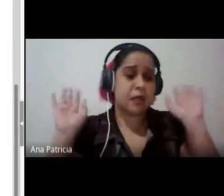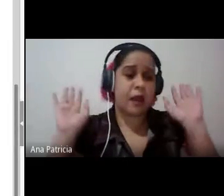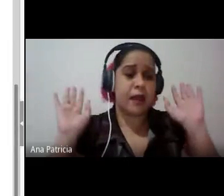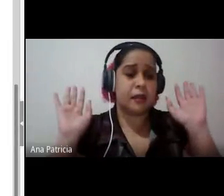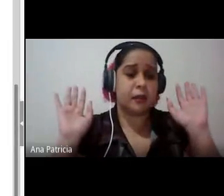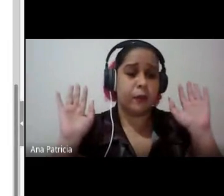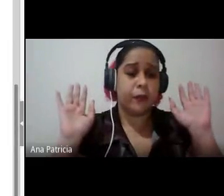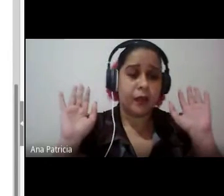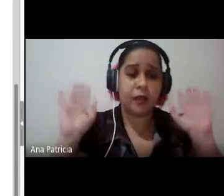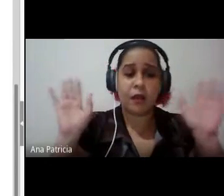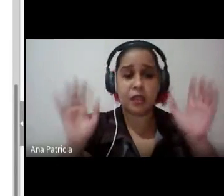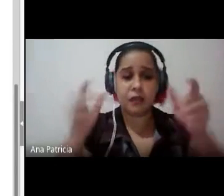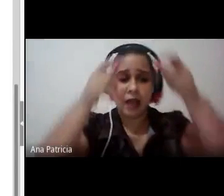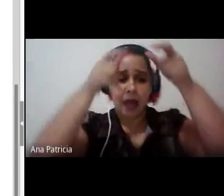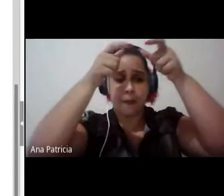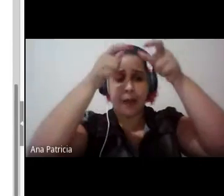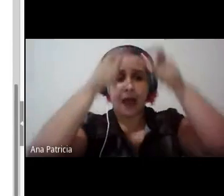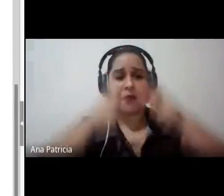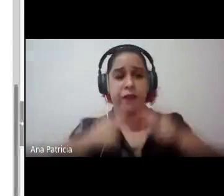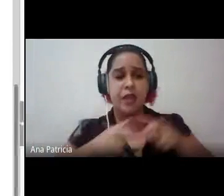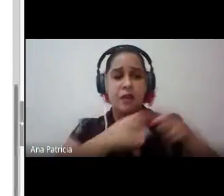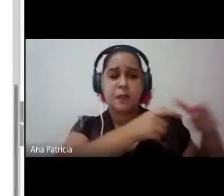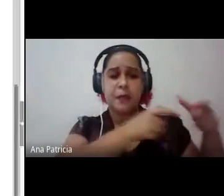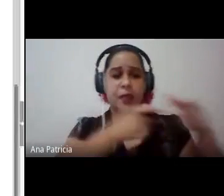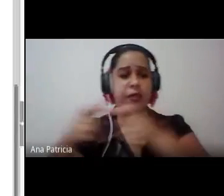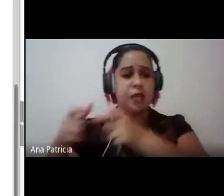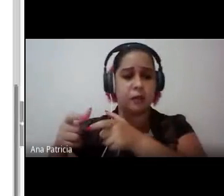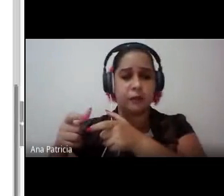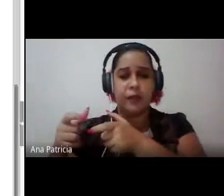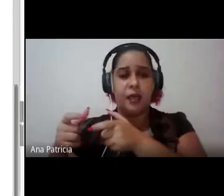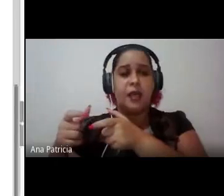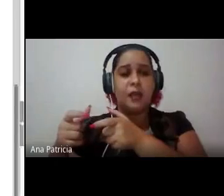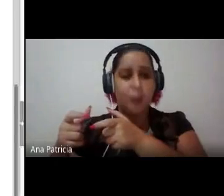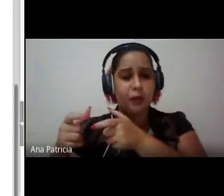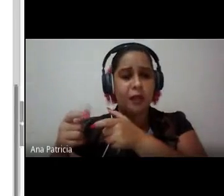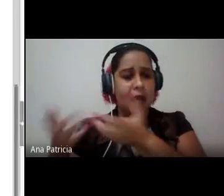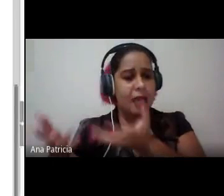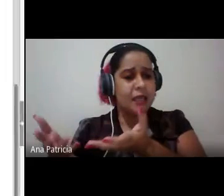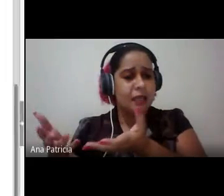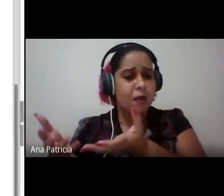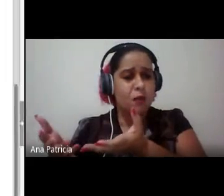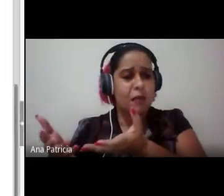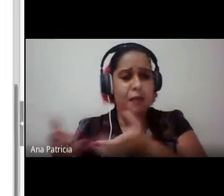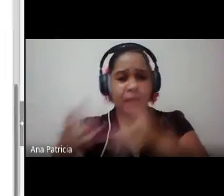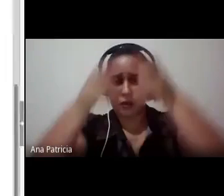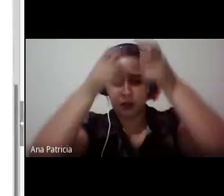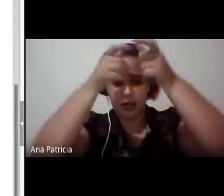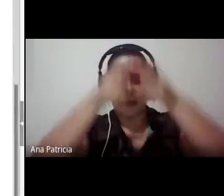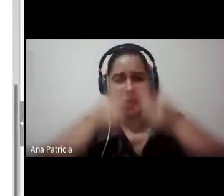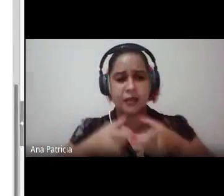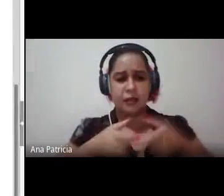estudar só rezando. Então, a gente vai lá, Pai, Filho e Espírito Santo. Então, ponto de localização, eu uso a mesma